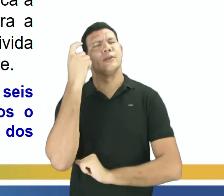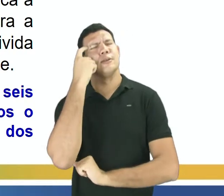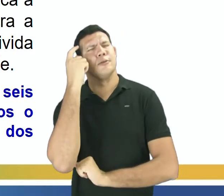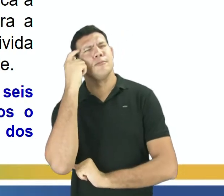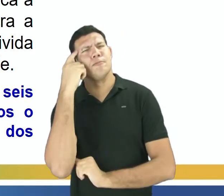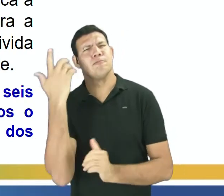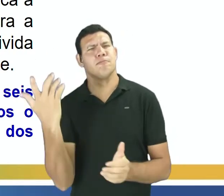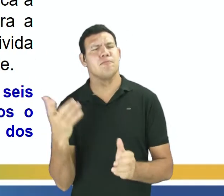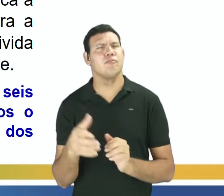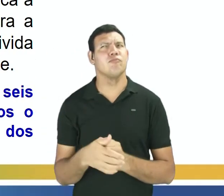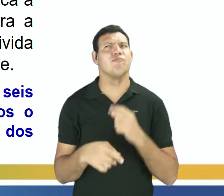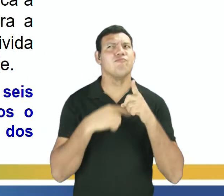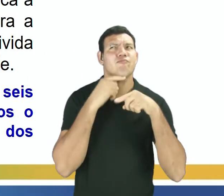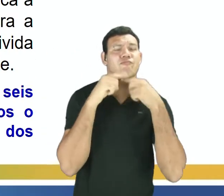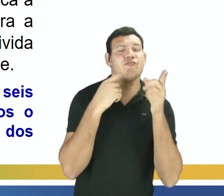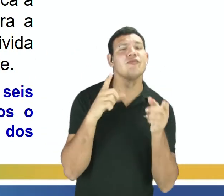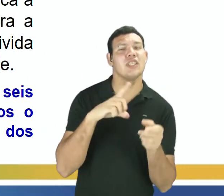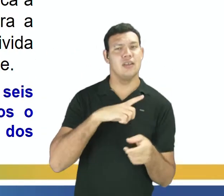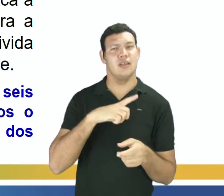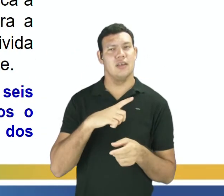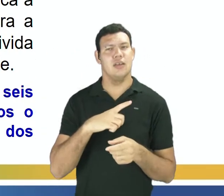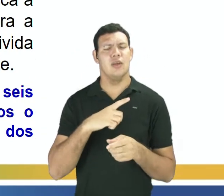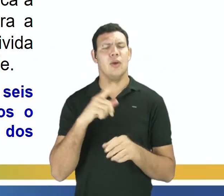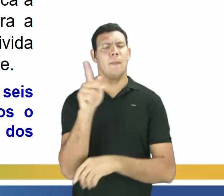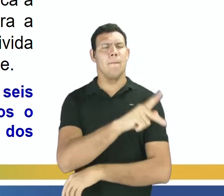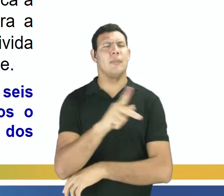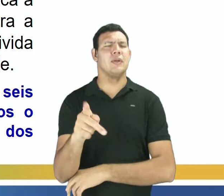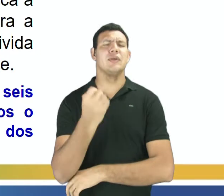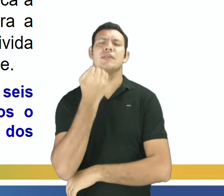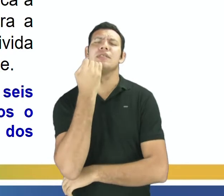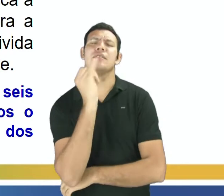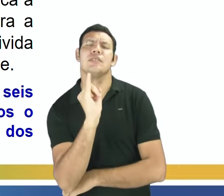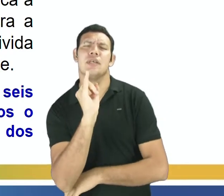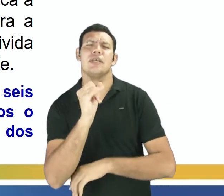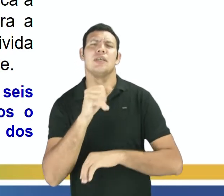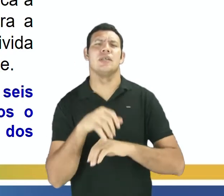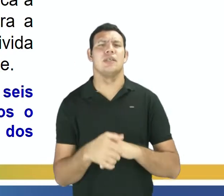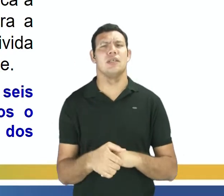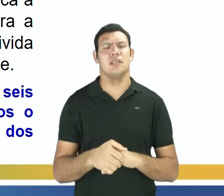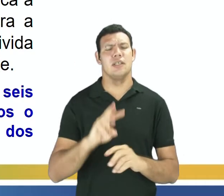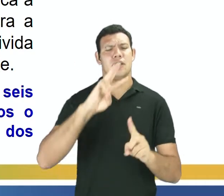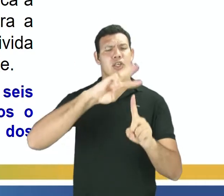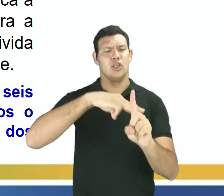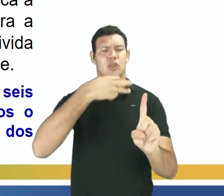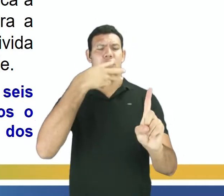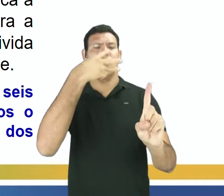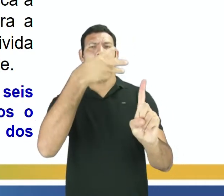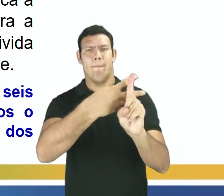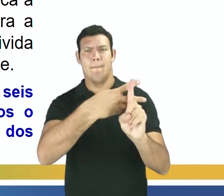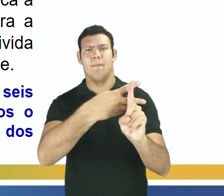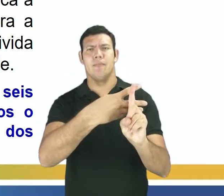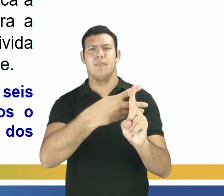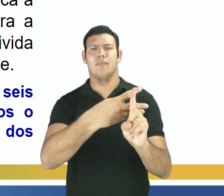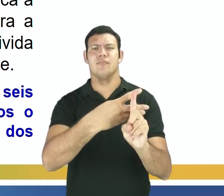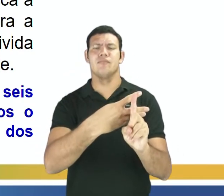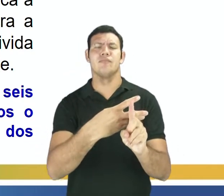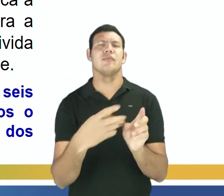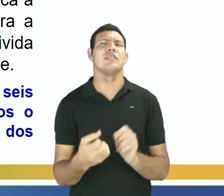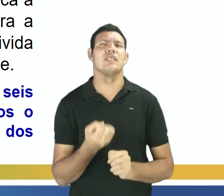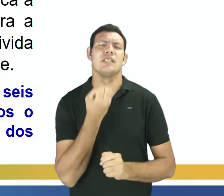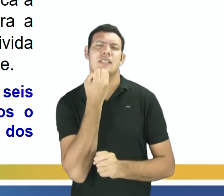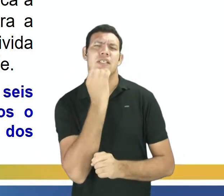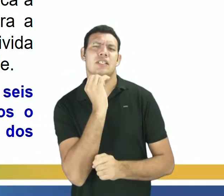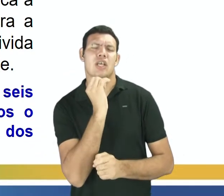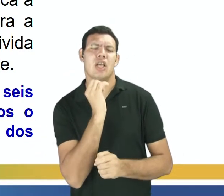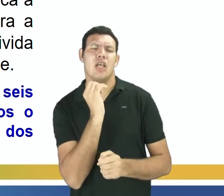ou bateu alguma dúvida. Professor, e se essa quantidade de cadernos tivesse triplicado? Não é? Se nós tivéssemos